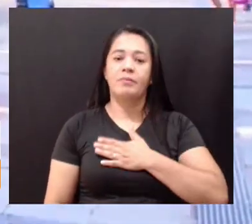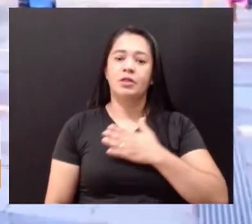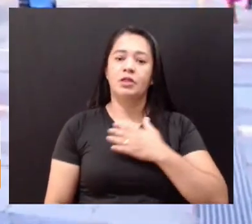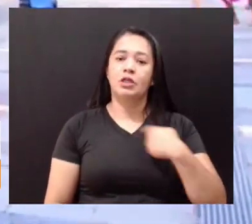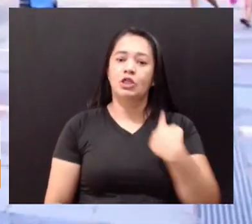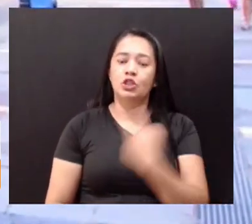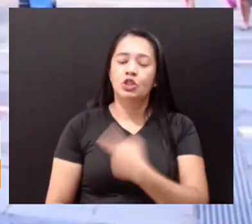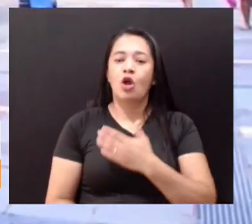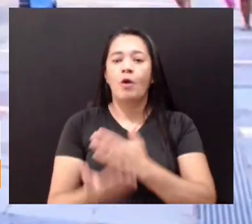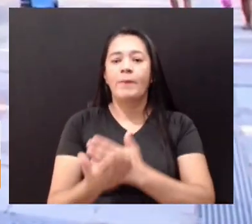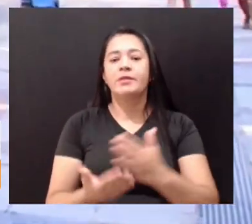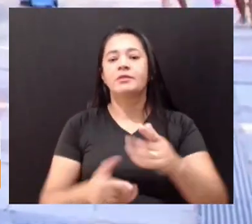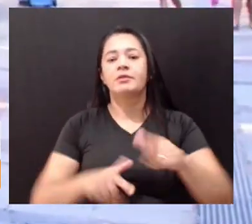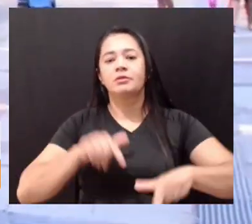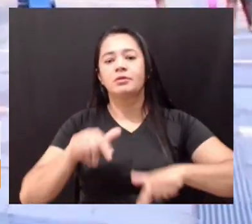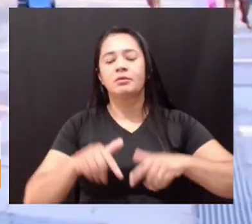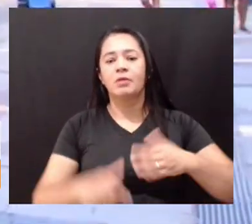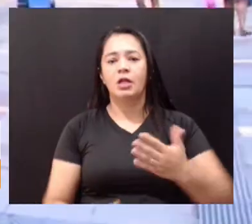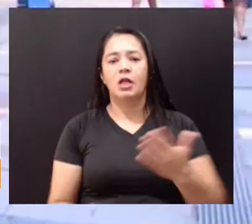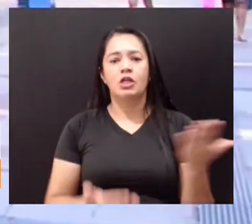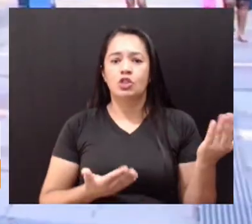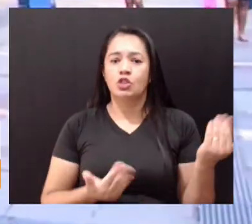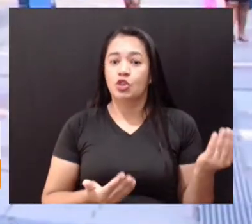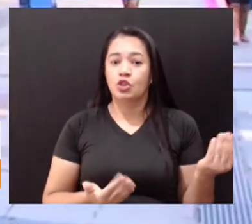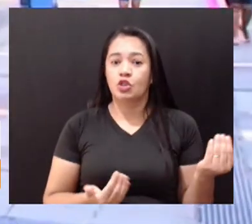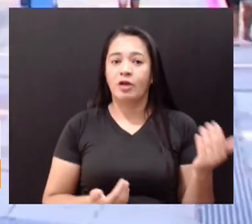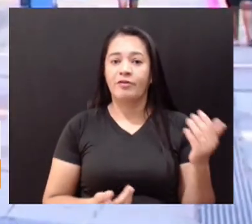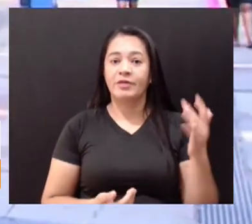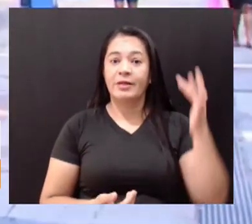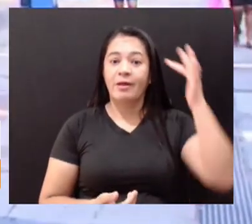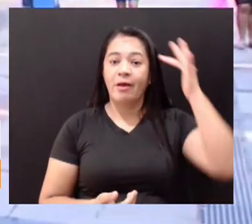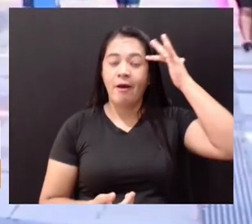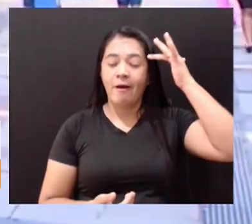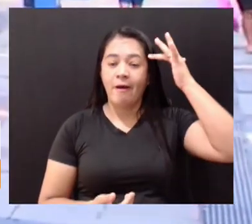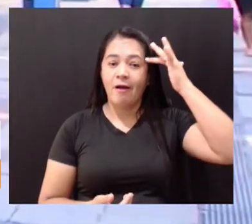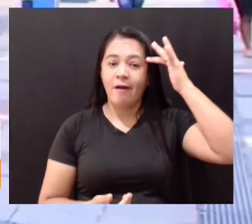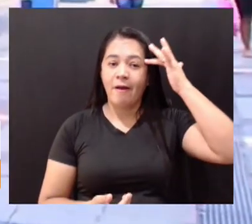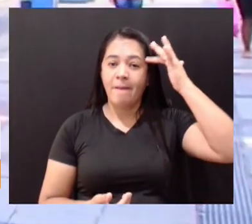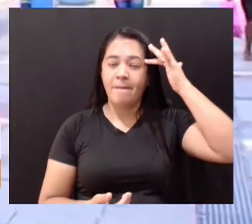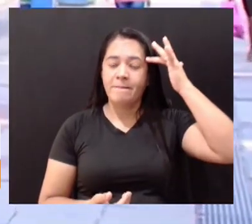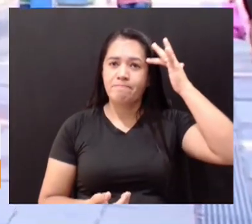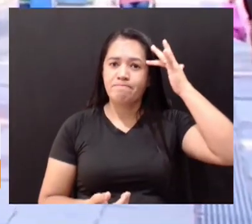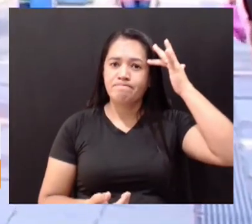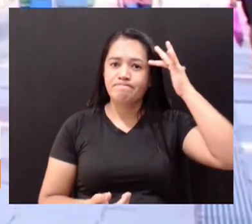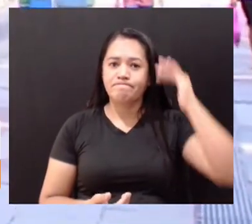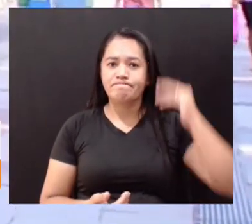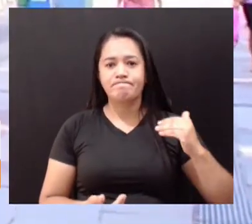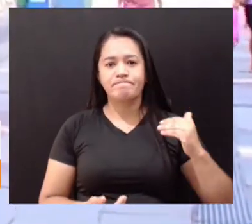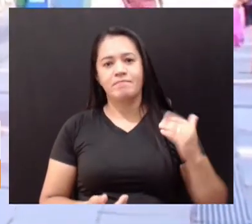isso e tinha a cabeça mais de